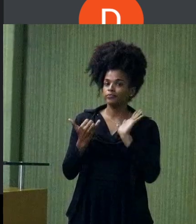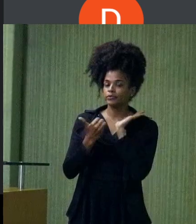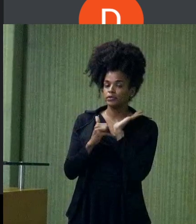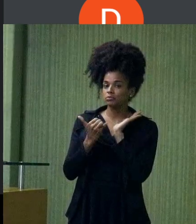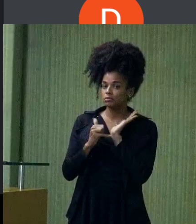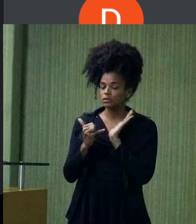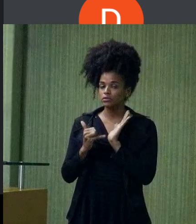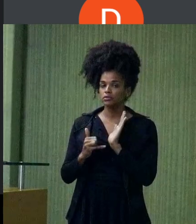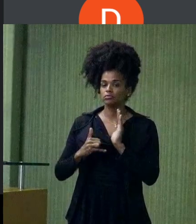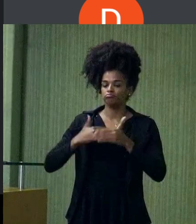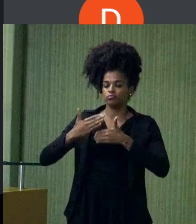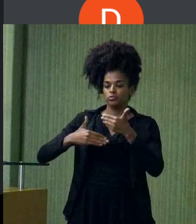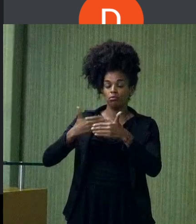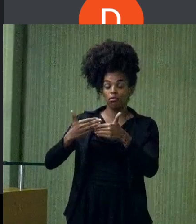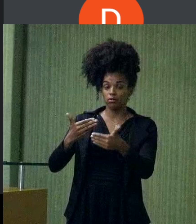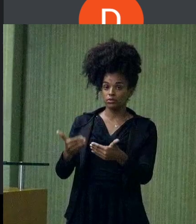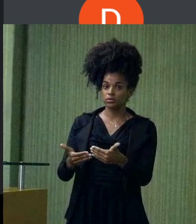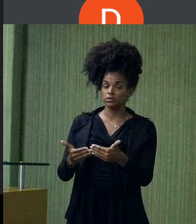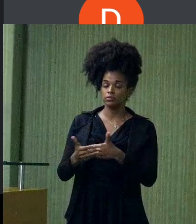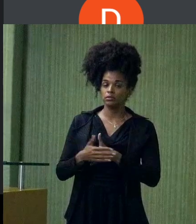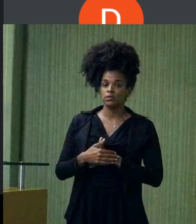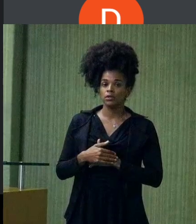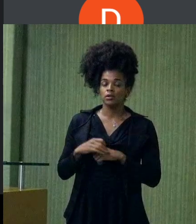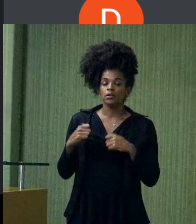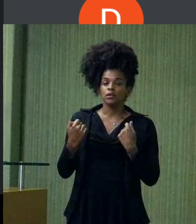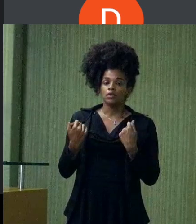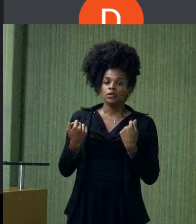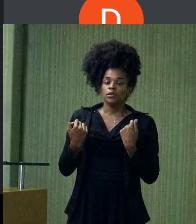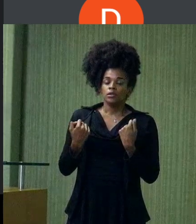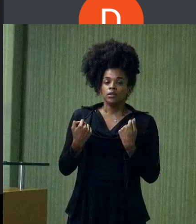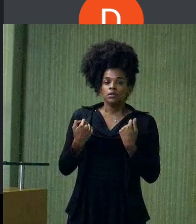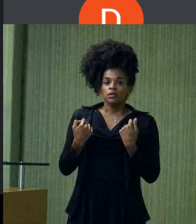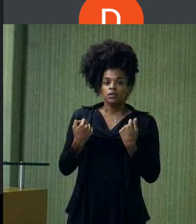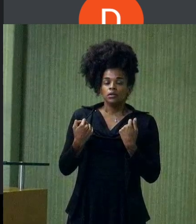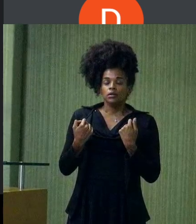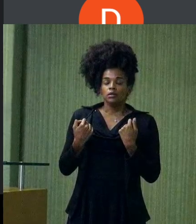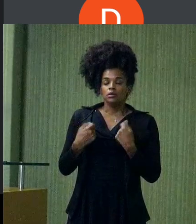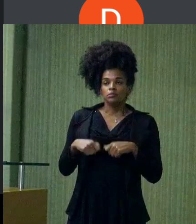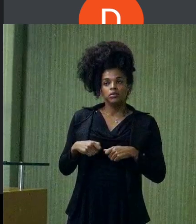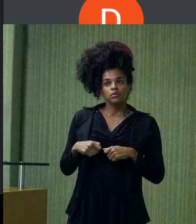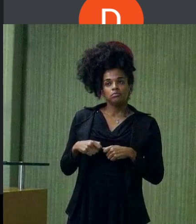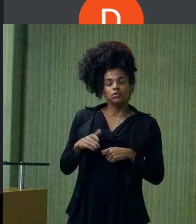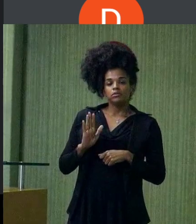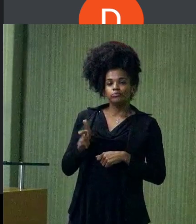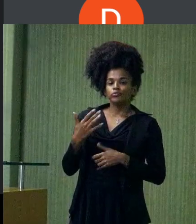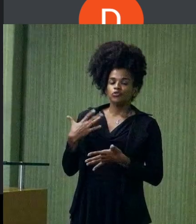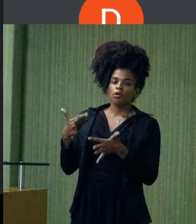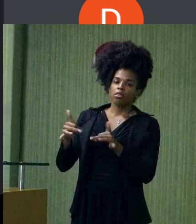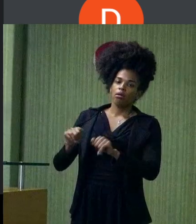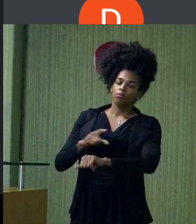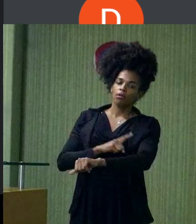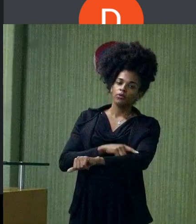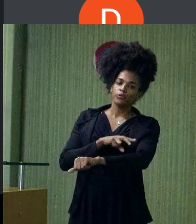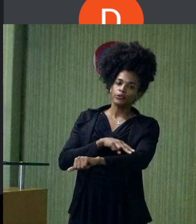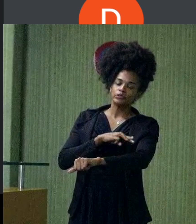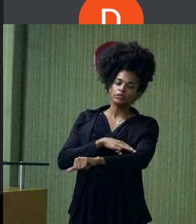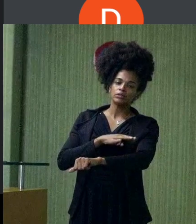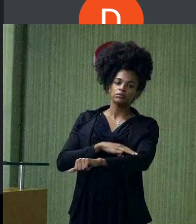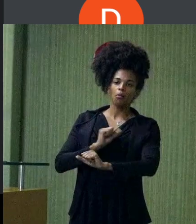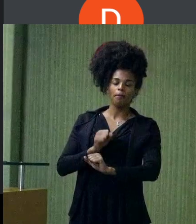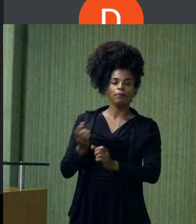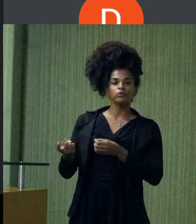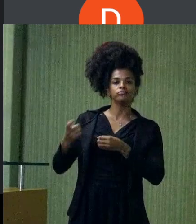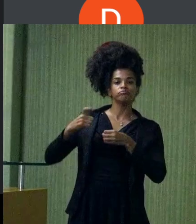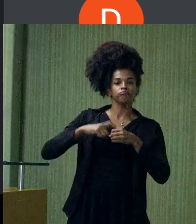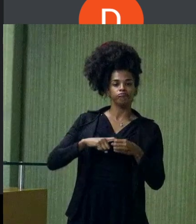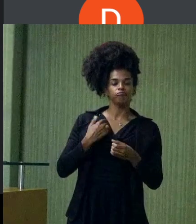em cursos subsequentes que na verdade permitem que aqueles que concluíram o ensino fundamental regular possam adquirir uma formação uma